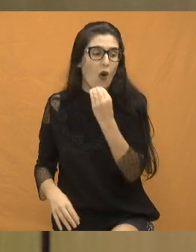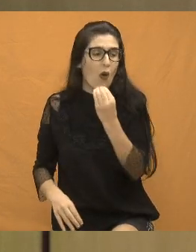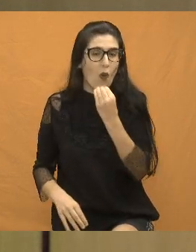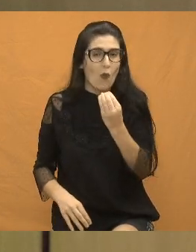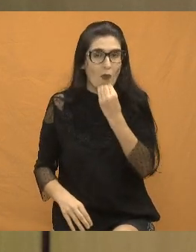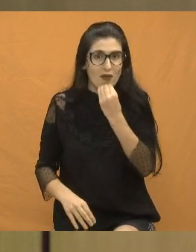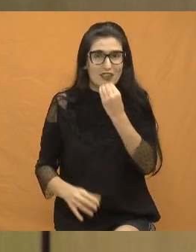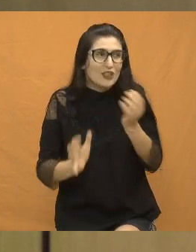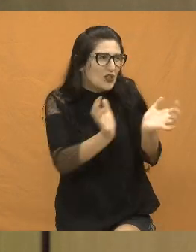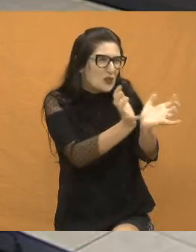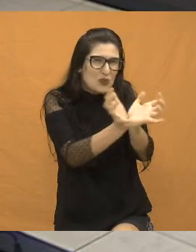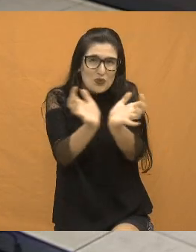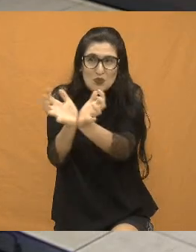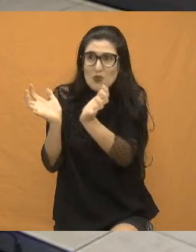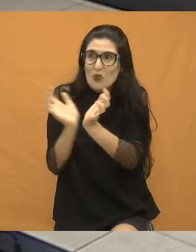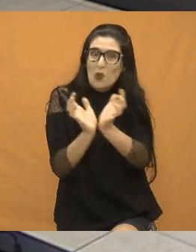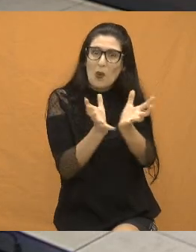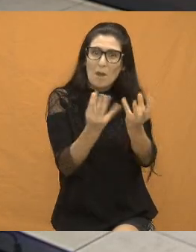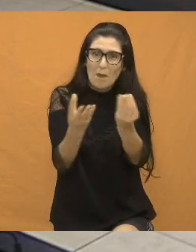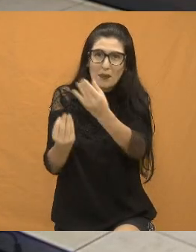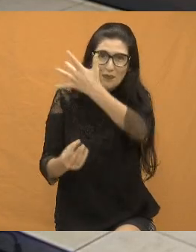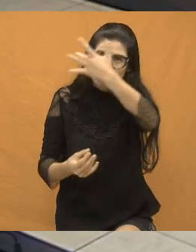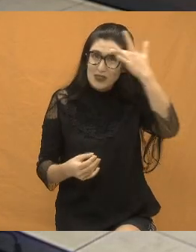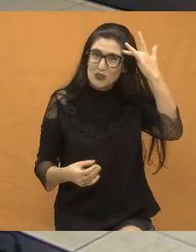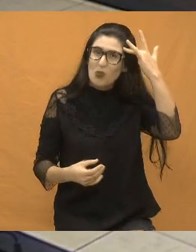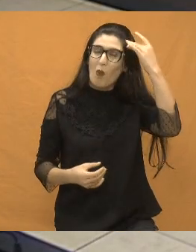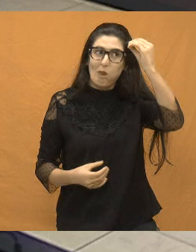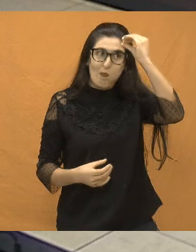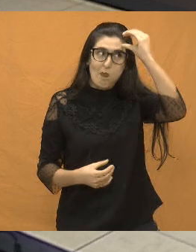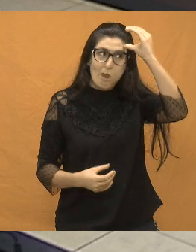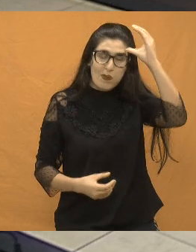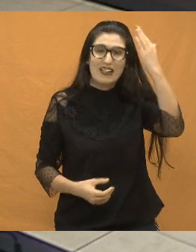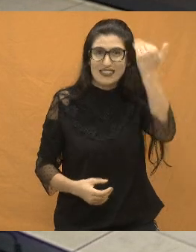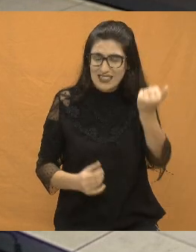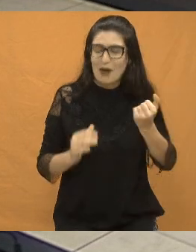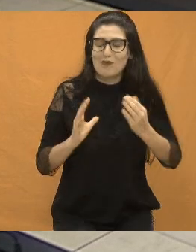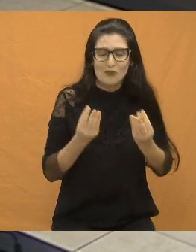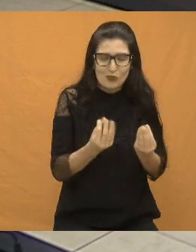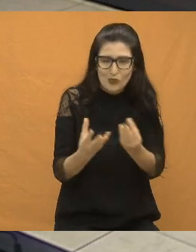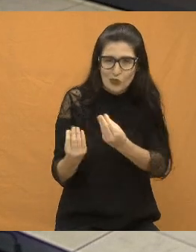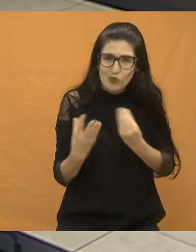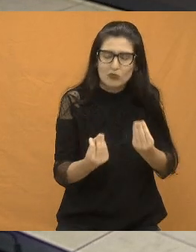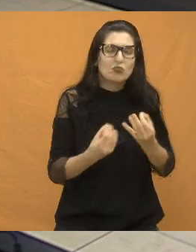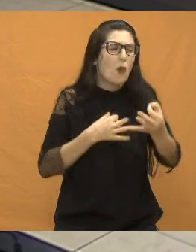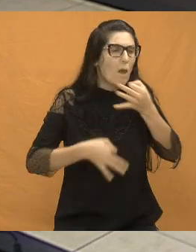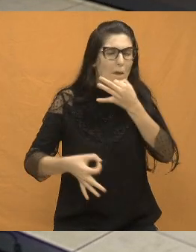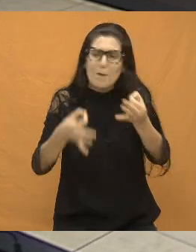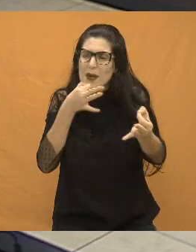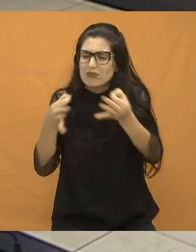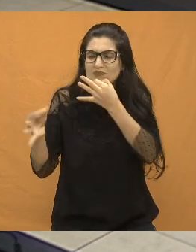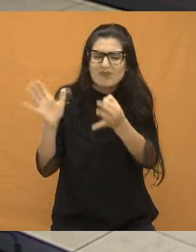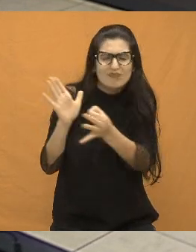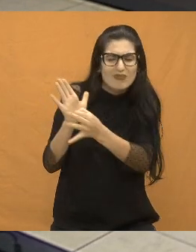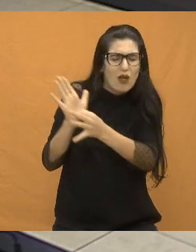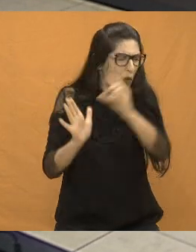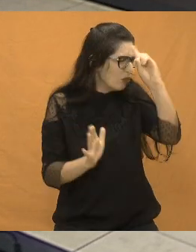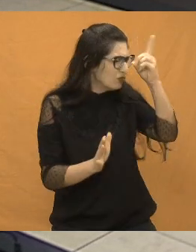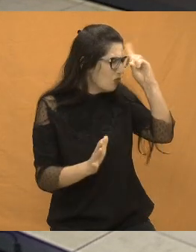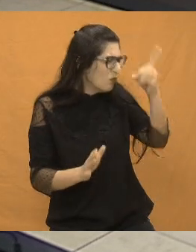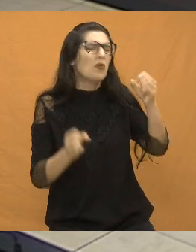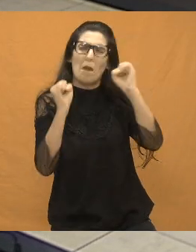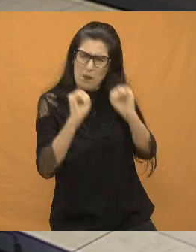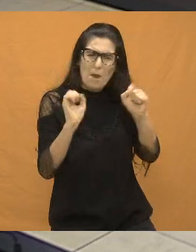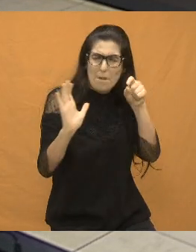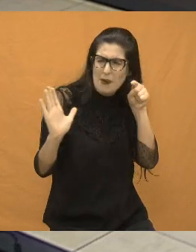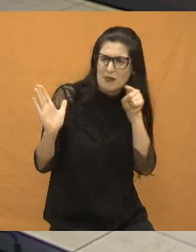aqui, que tem uma equipe aqui muito rica em conhecimento, que estará aqui à disposição para que a gente possa esclarecer qualquer dúvida. Passo então a